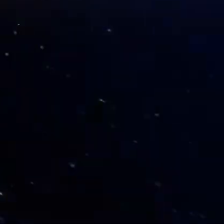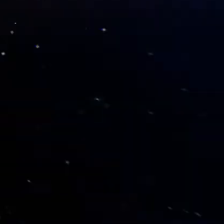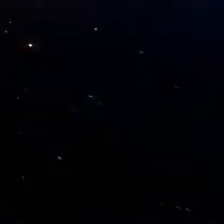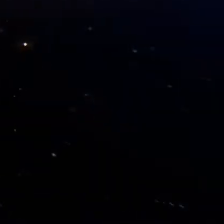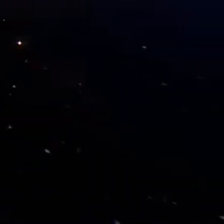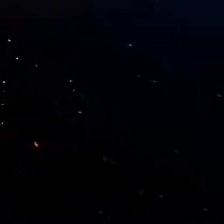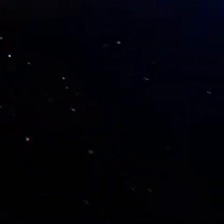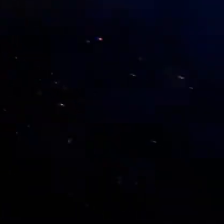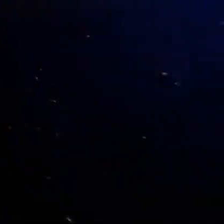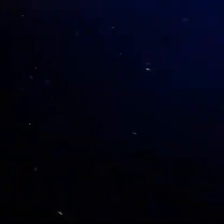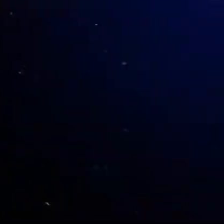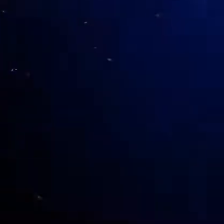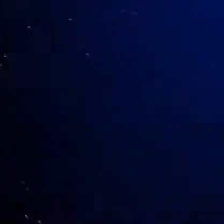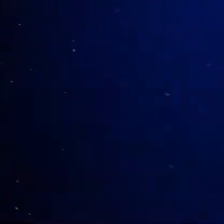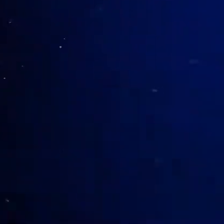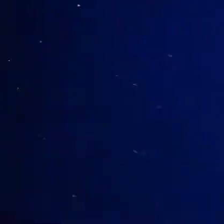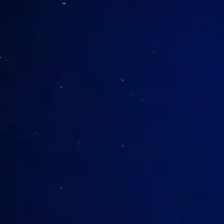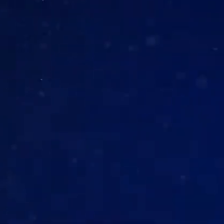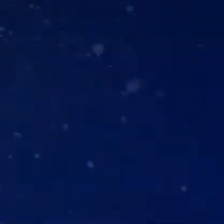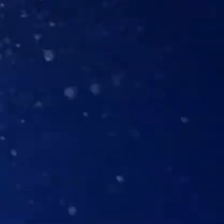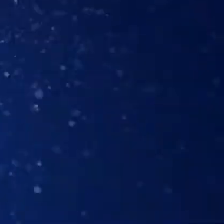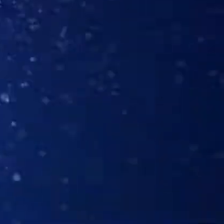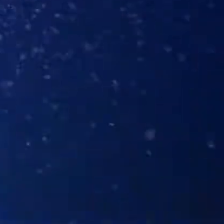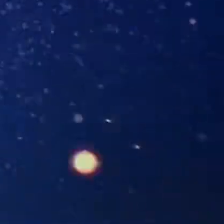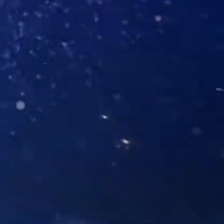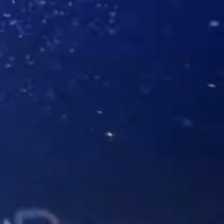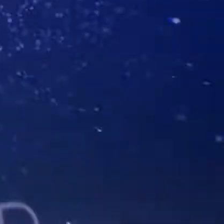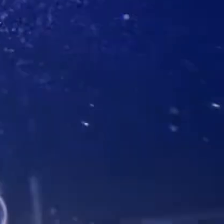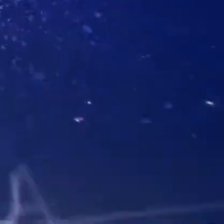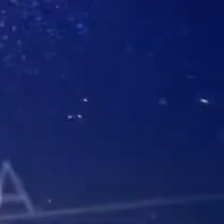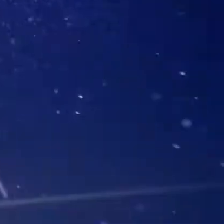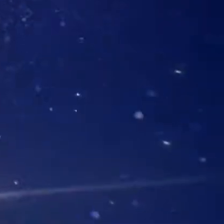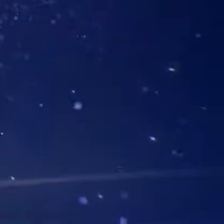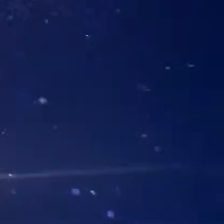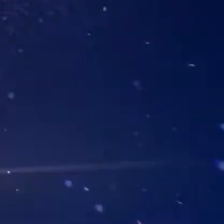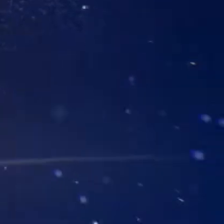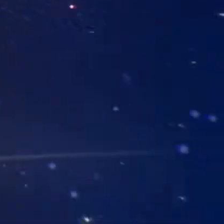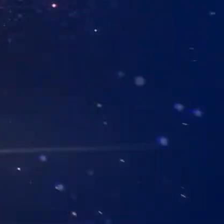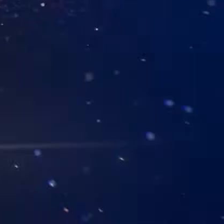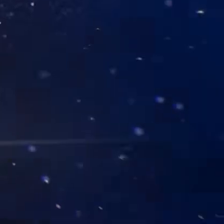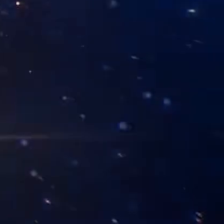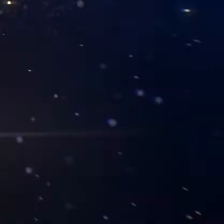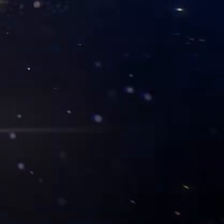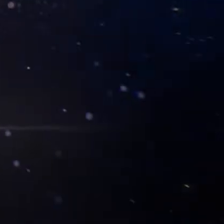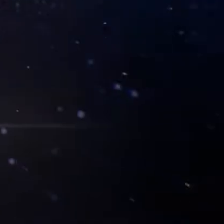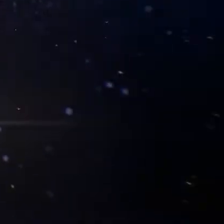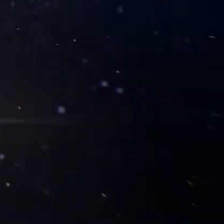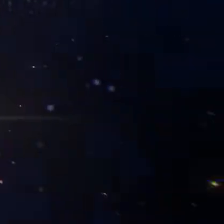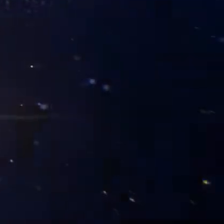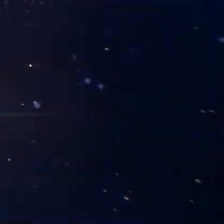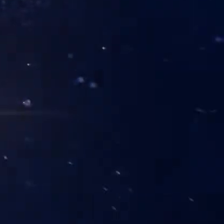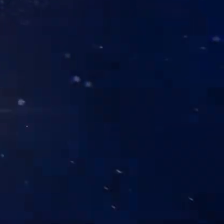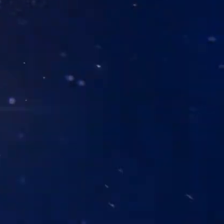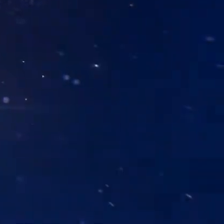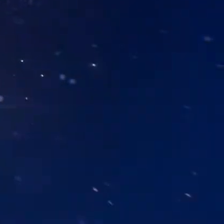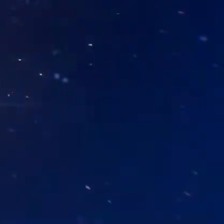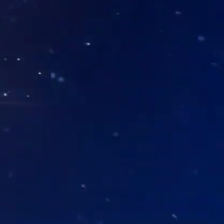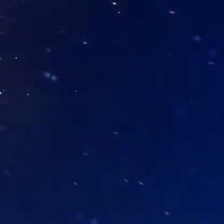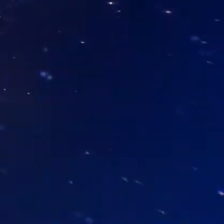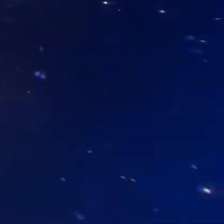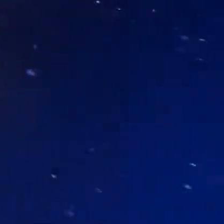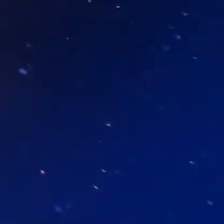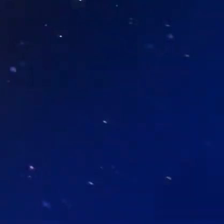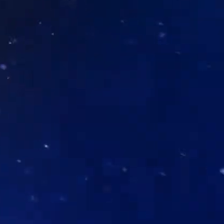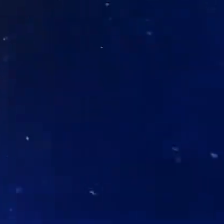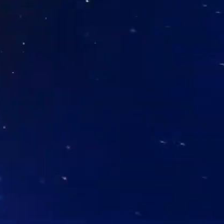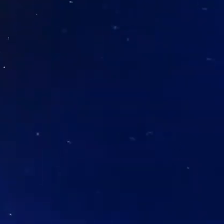da Associação dos Municípios de Mato Grosso do Sul, a ASOMASU. Em 2006, tornou-se deputado